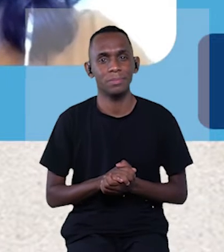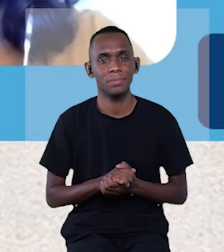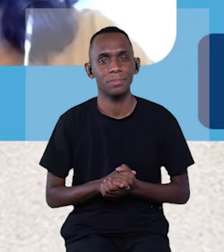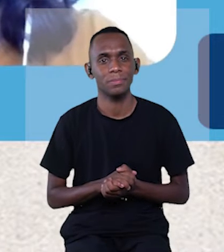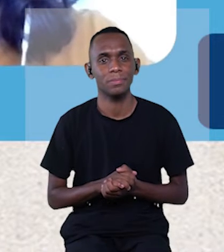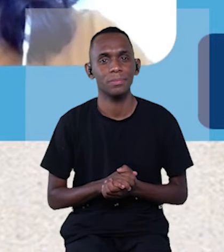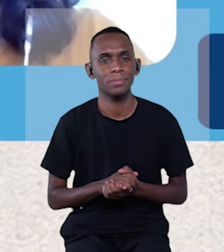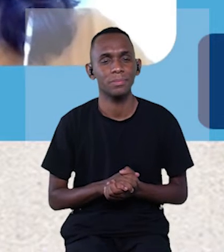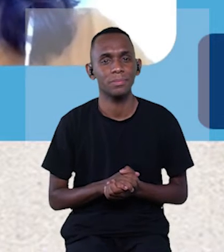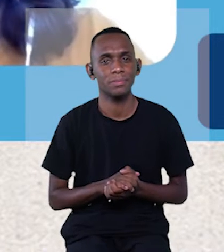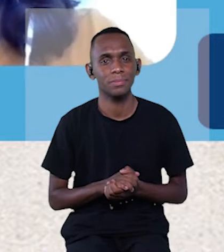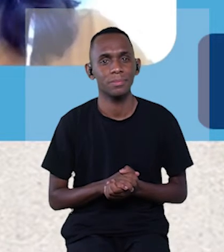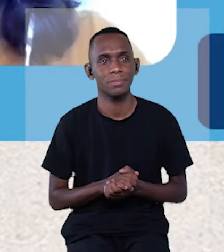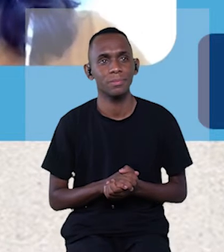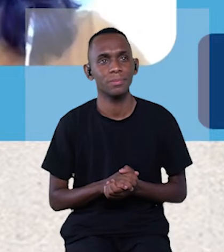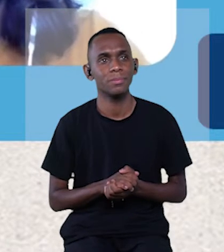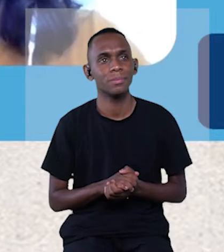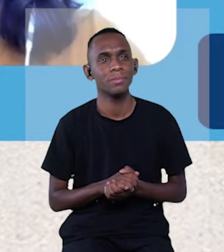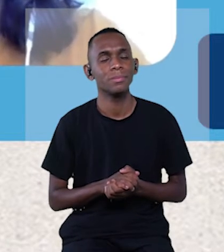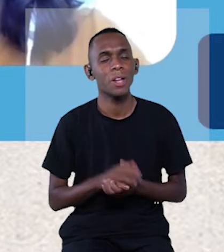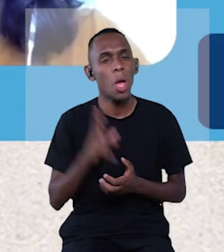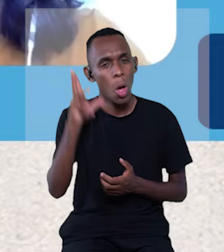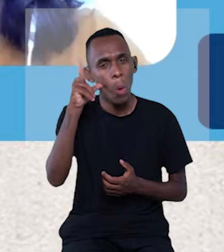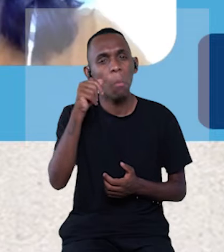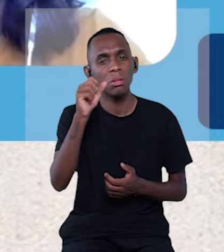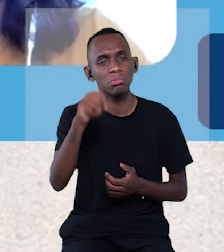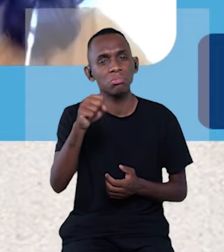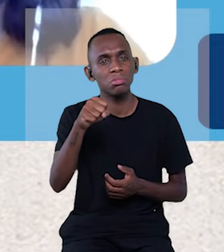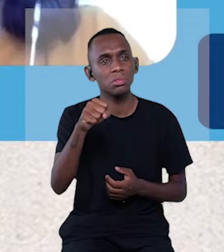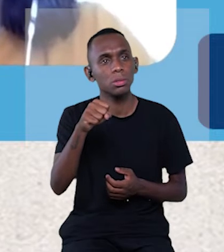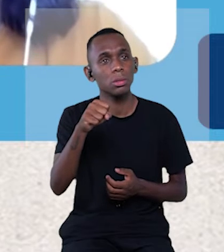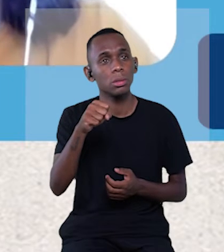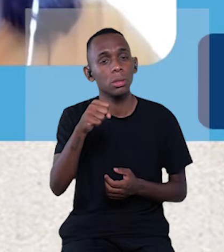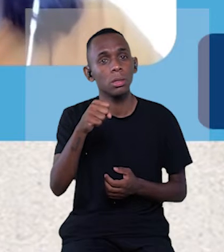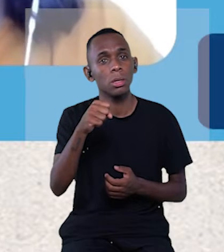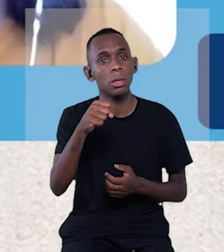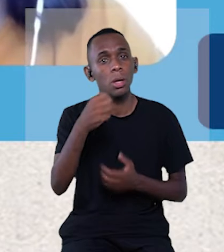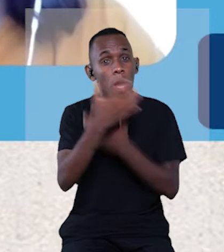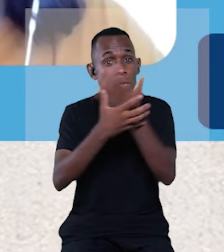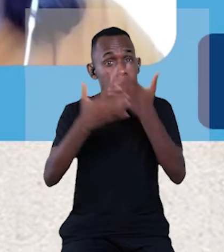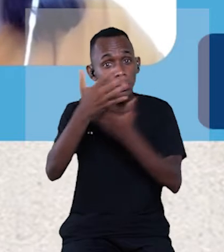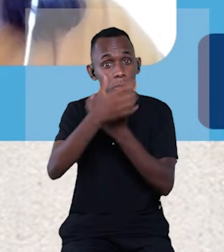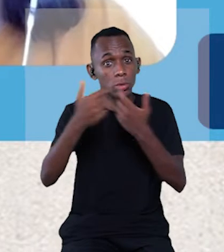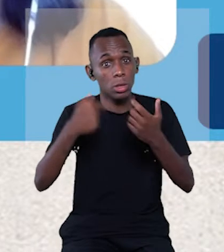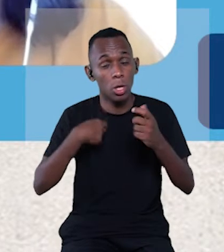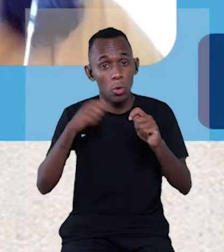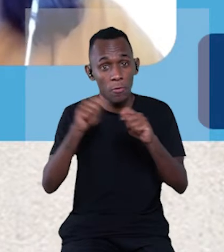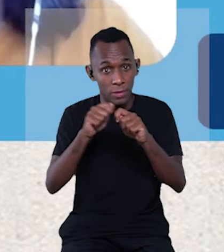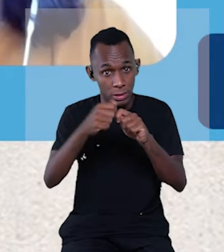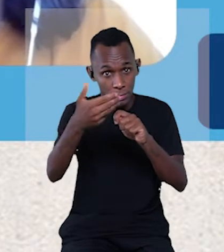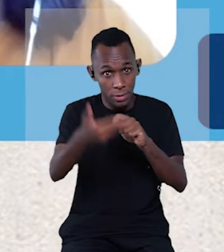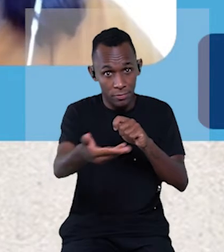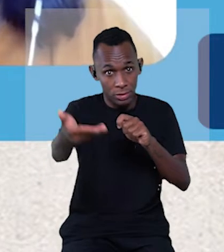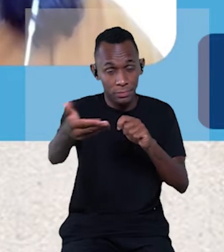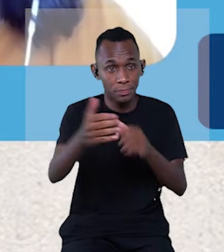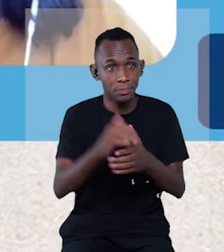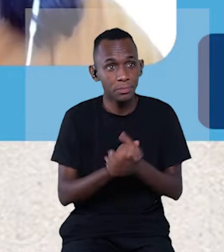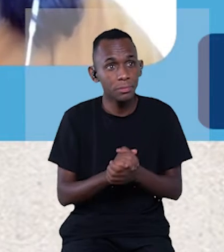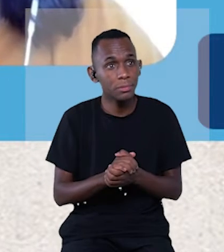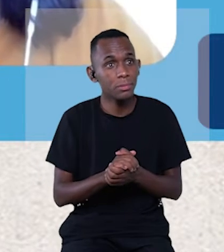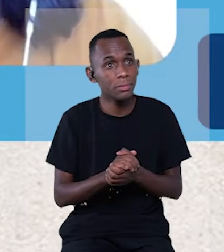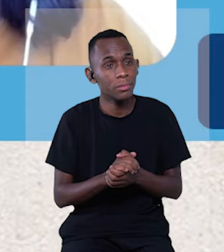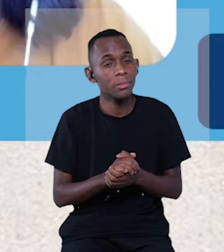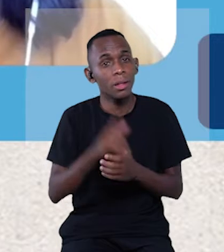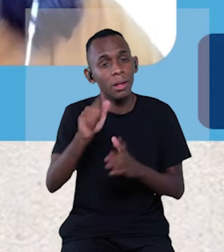mãe. Eu acho que eu sei. Eu acho que as músicas que eu fiz para você, acabou que eu abri ele aqui, eu acho que é esse.